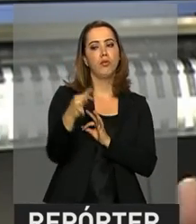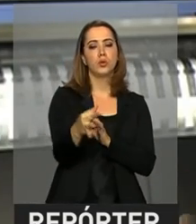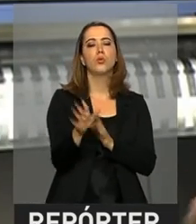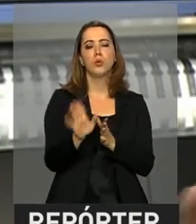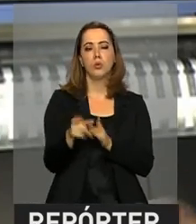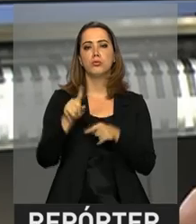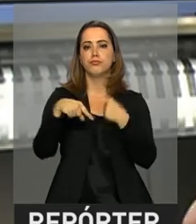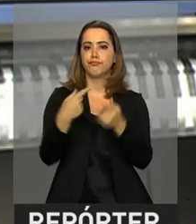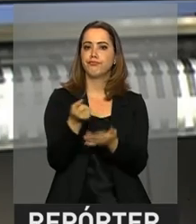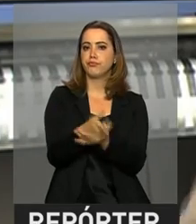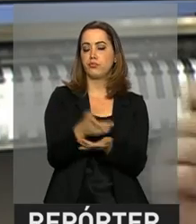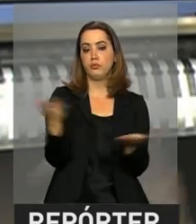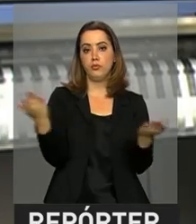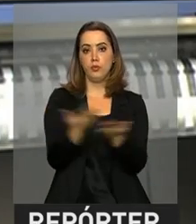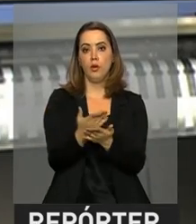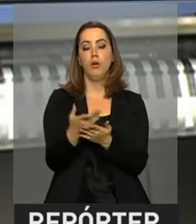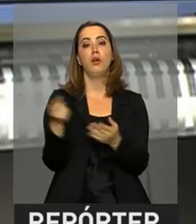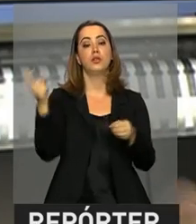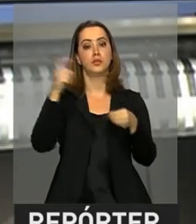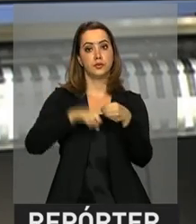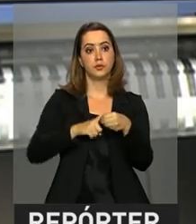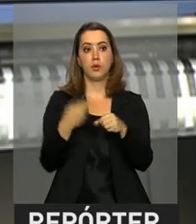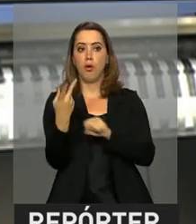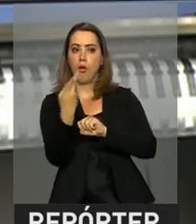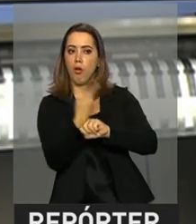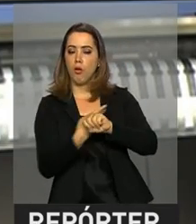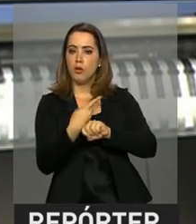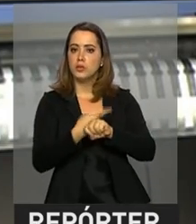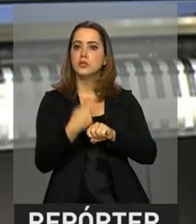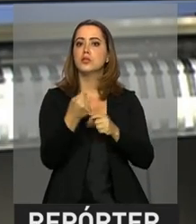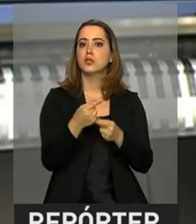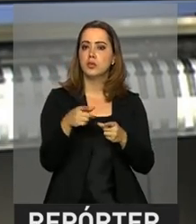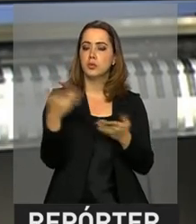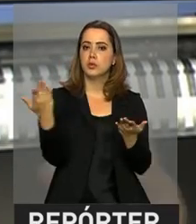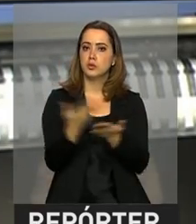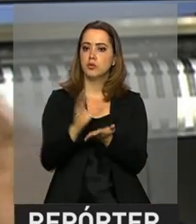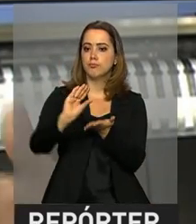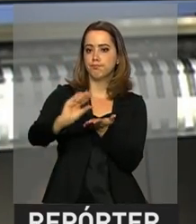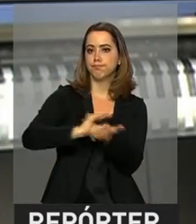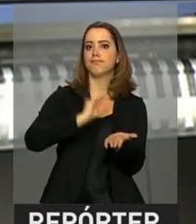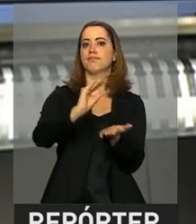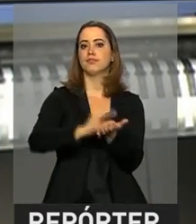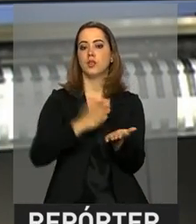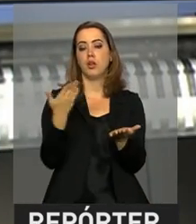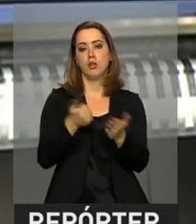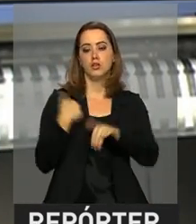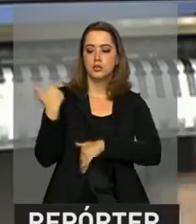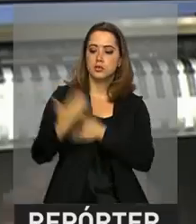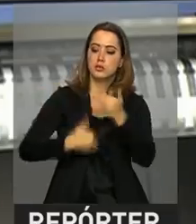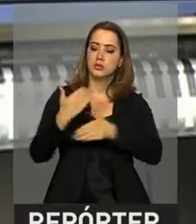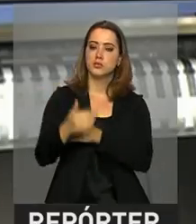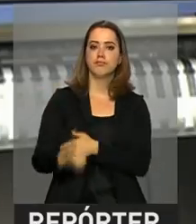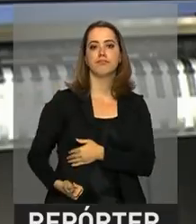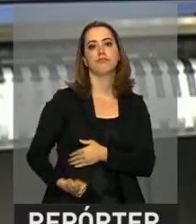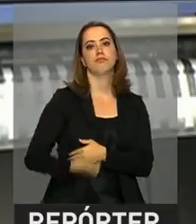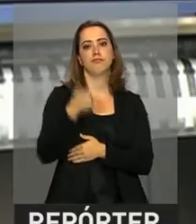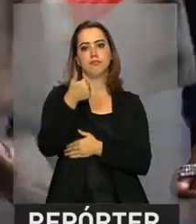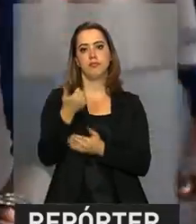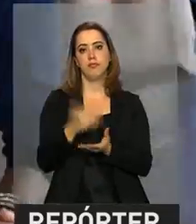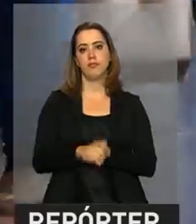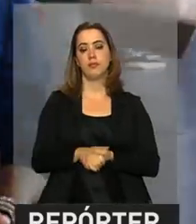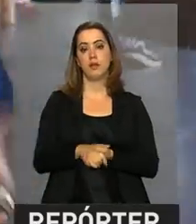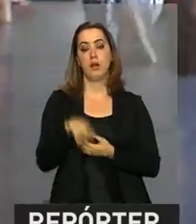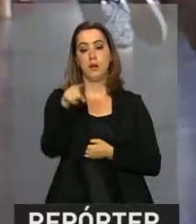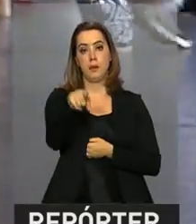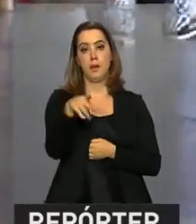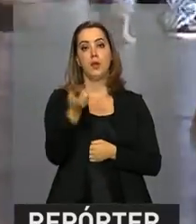com esse cenário um pouco mais estável, voltaram a nos procurar e estão investindo e acreditamos que agora, daqui para frente, a tendência é melhorar ainda mais.